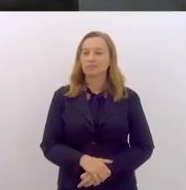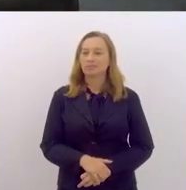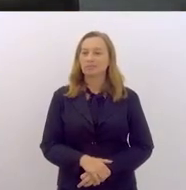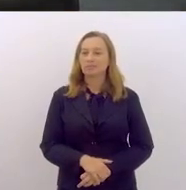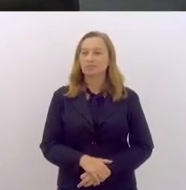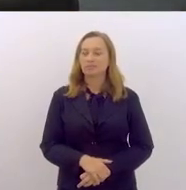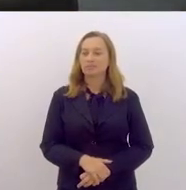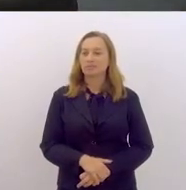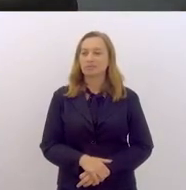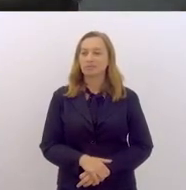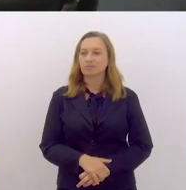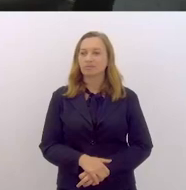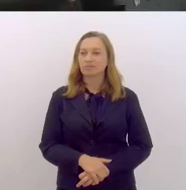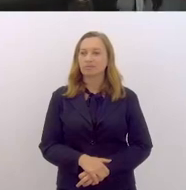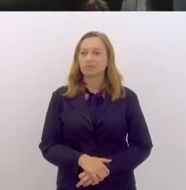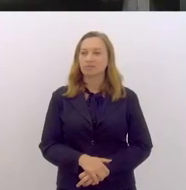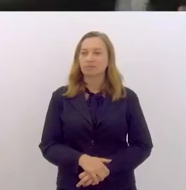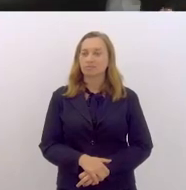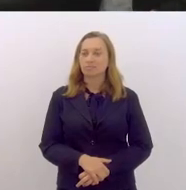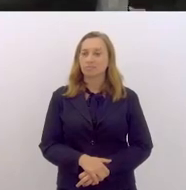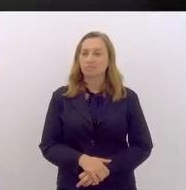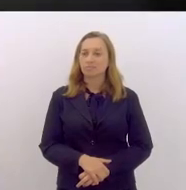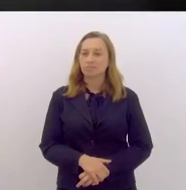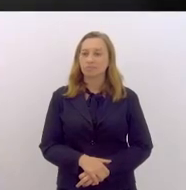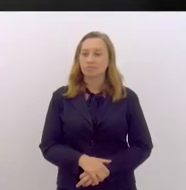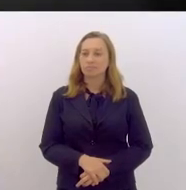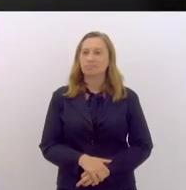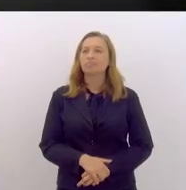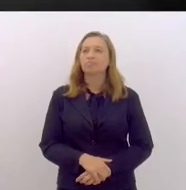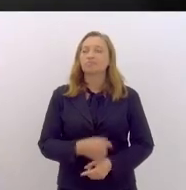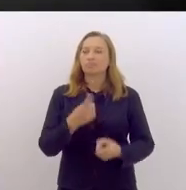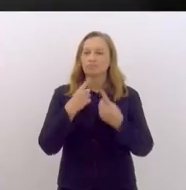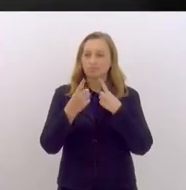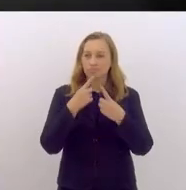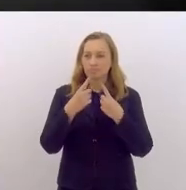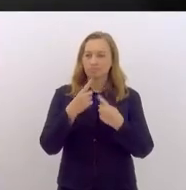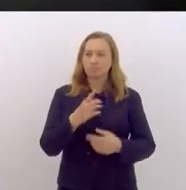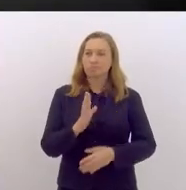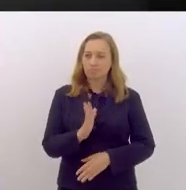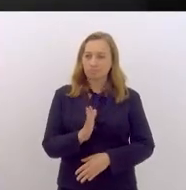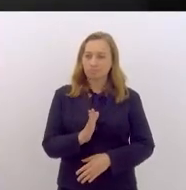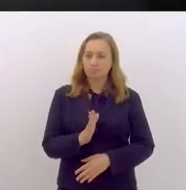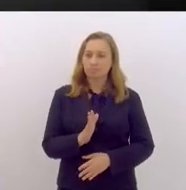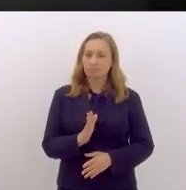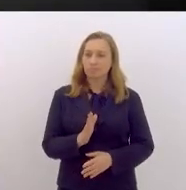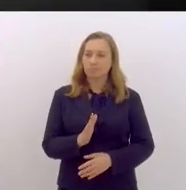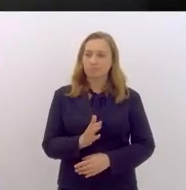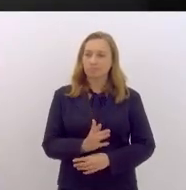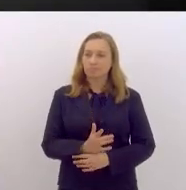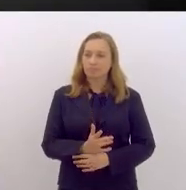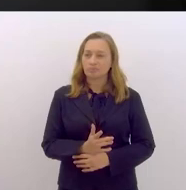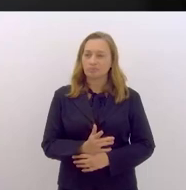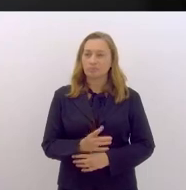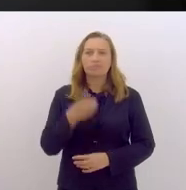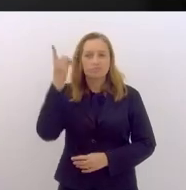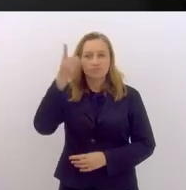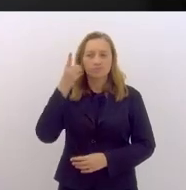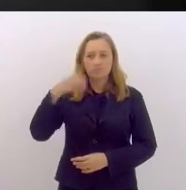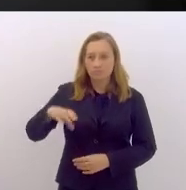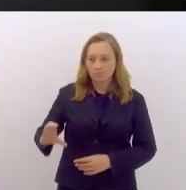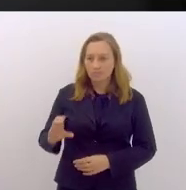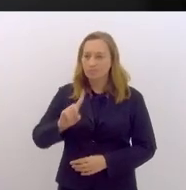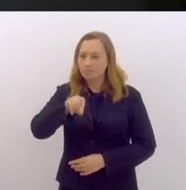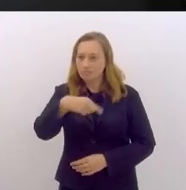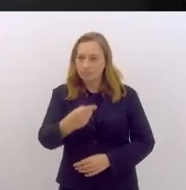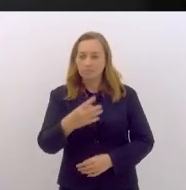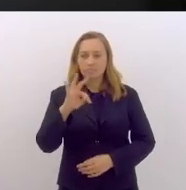Marquinho, olha lá. Com os pareceres emitidos em discussão, deputado Carlos Mink, seguido da